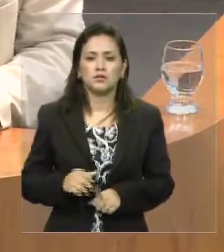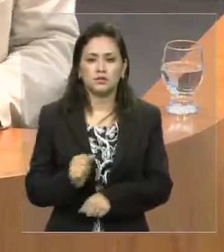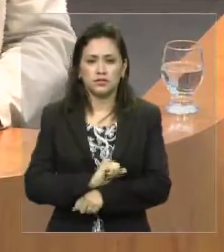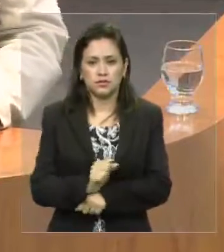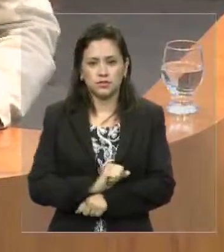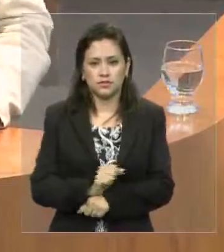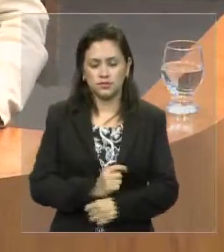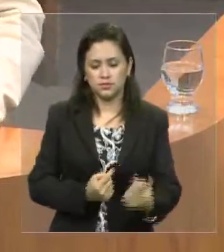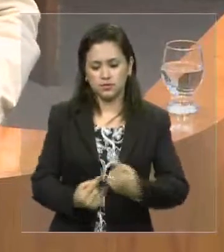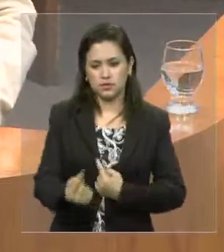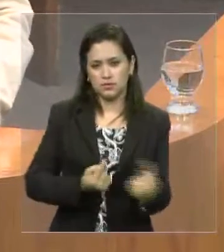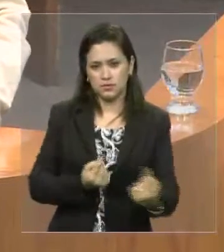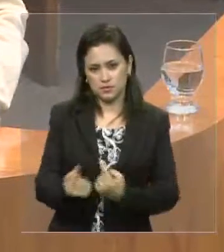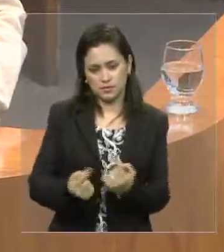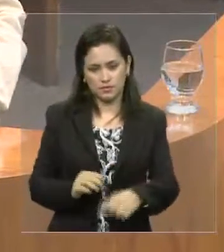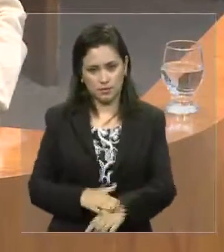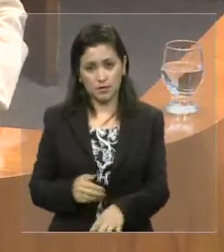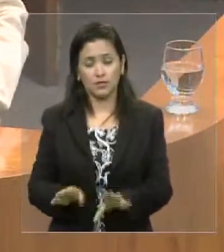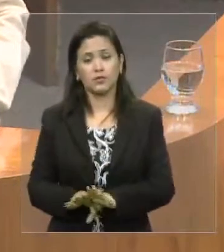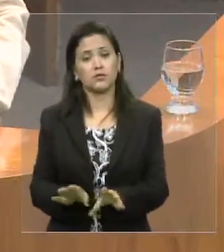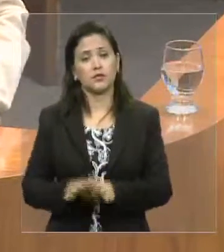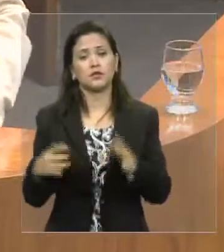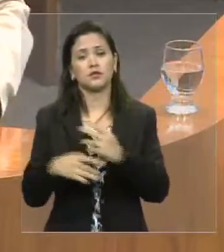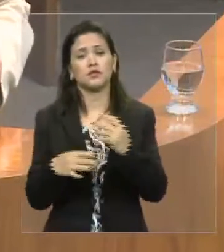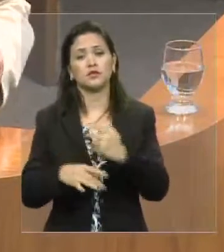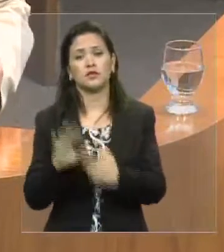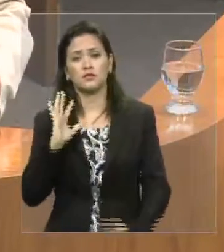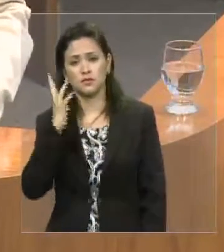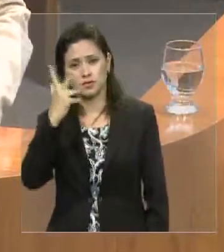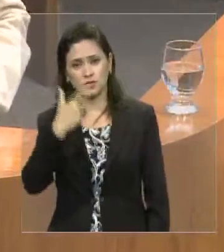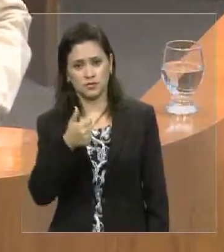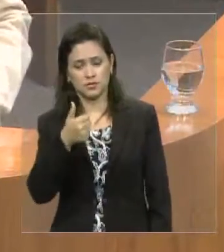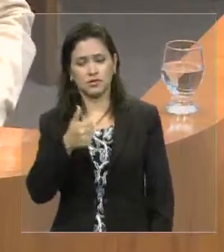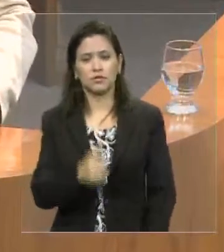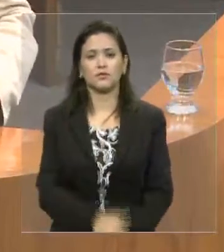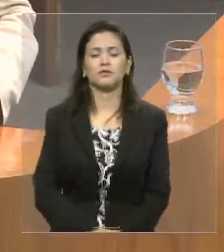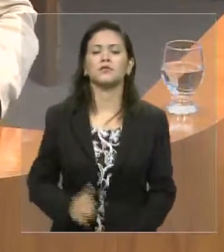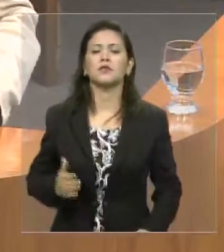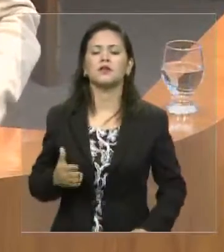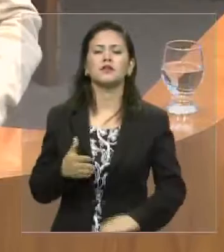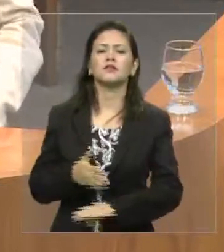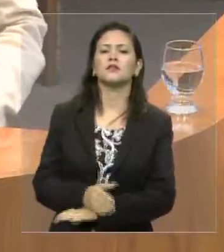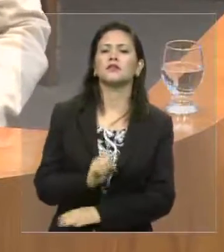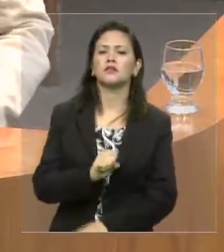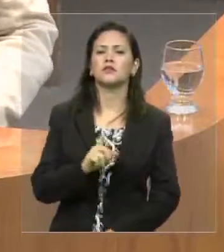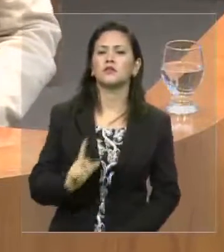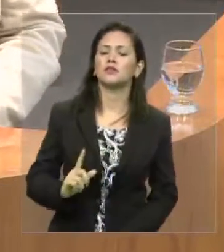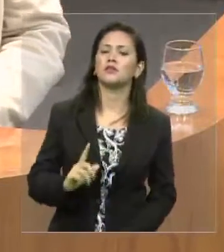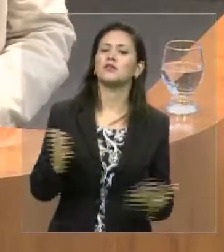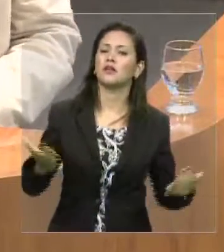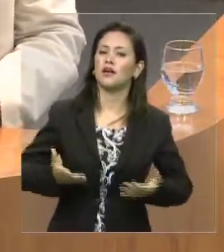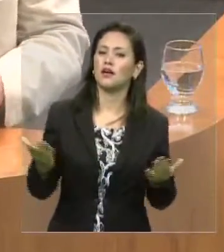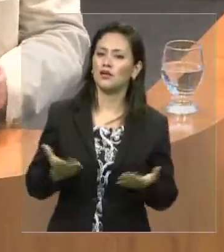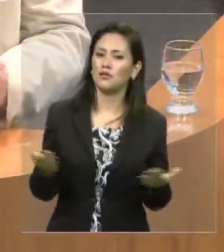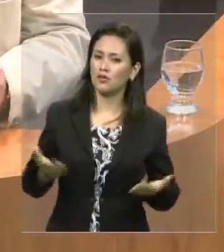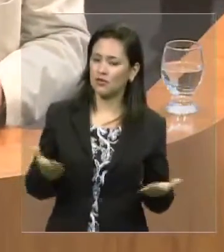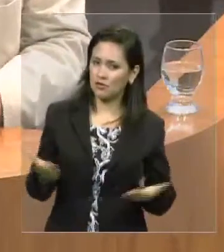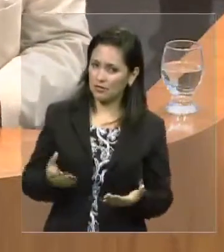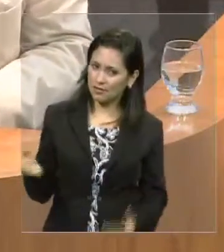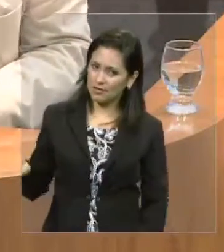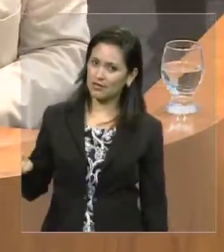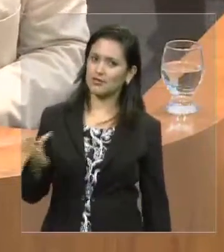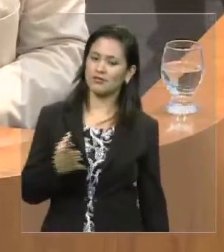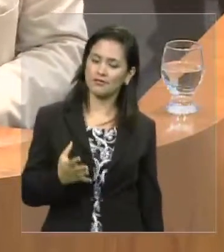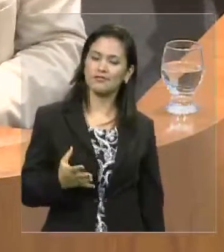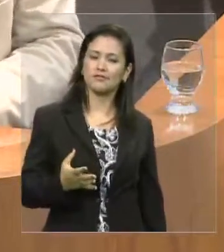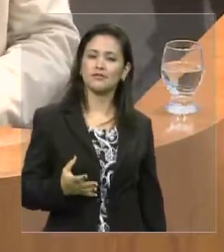mais beleza para a cidade. A principal entrada de São Luís agora está de cara nova e quem mais tem